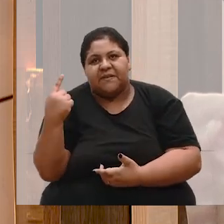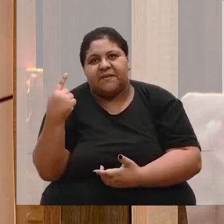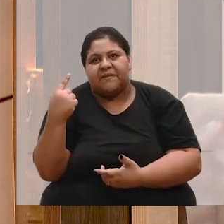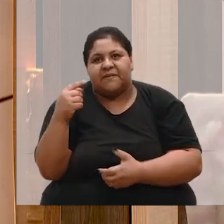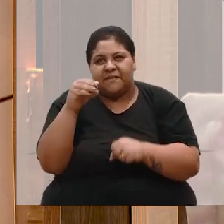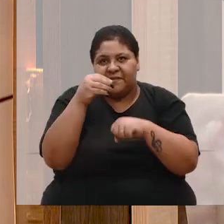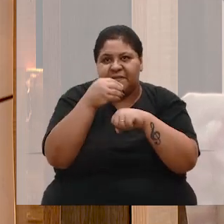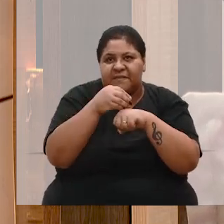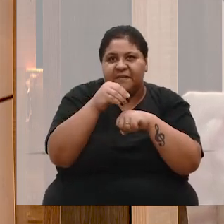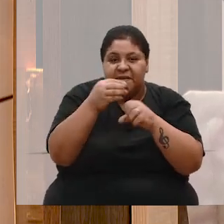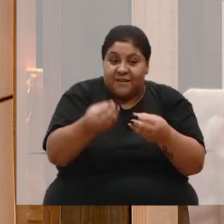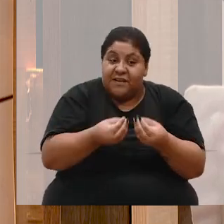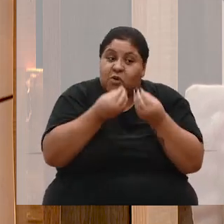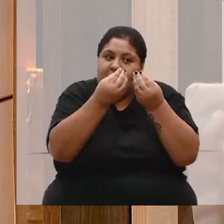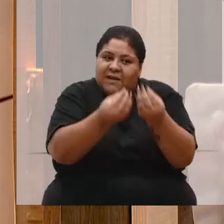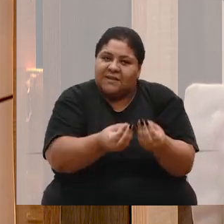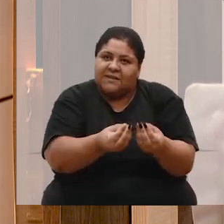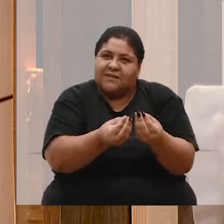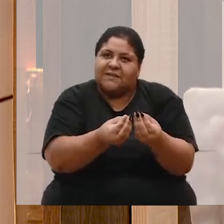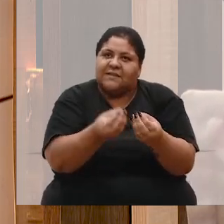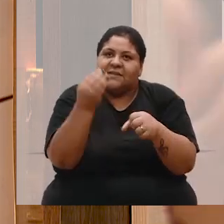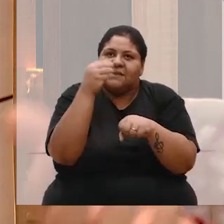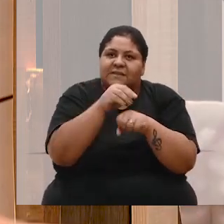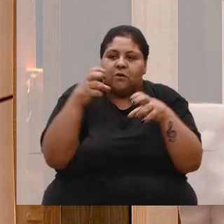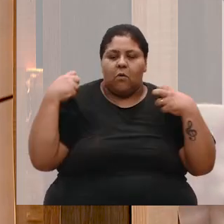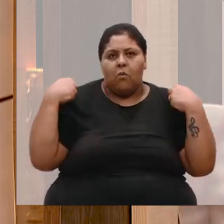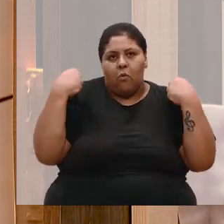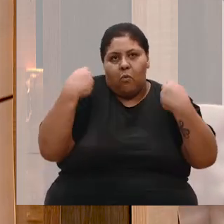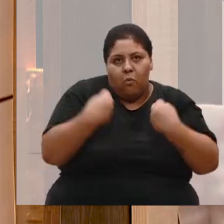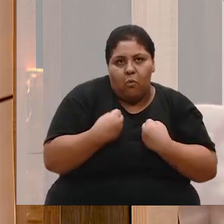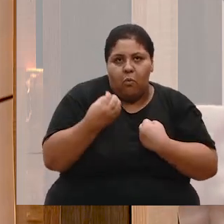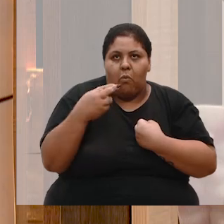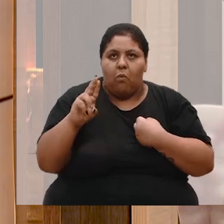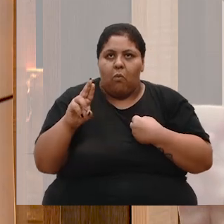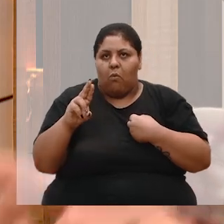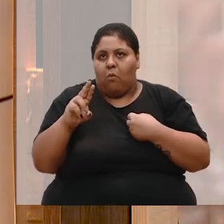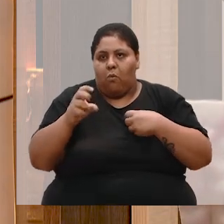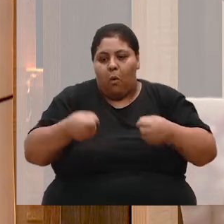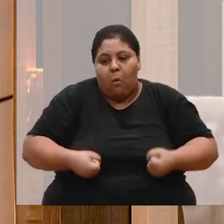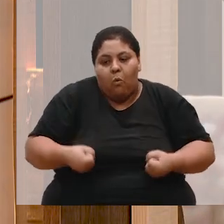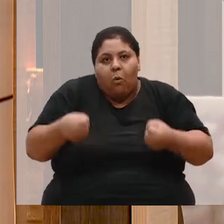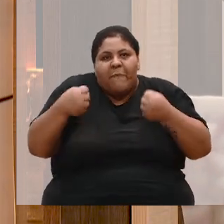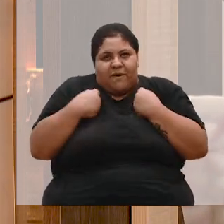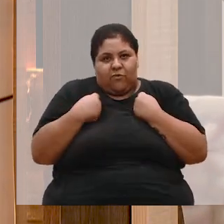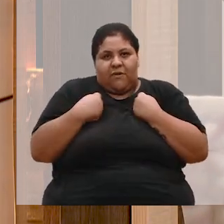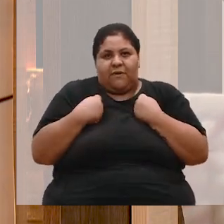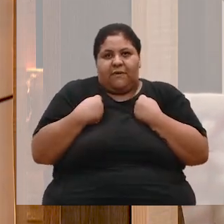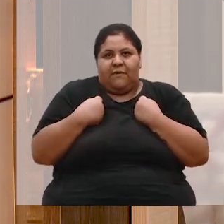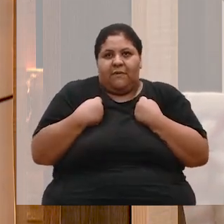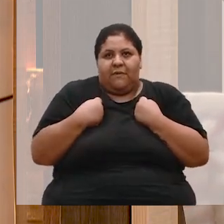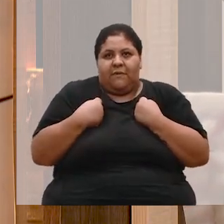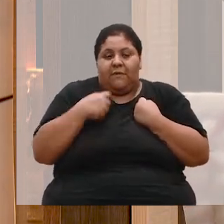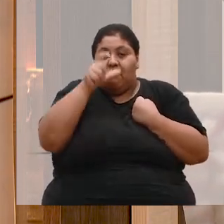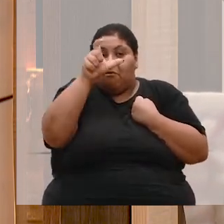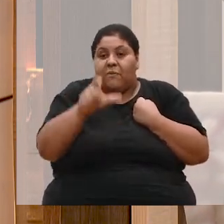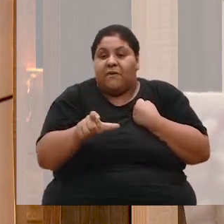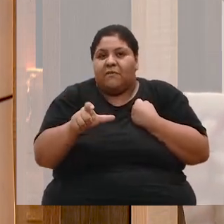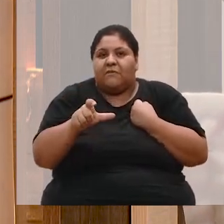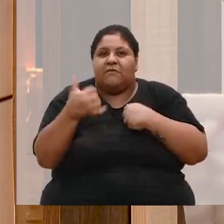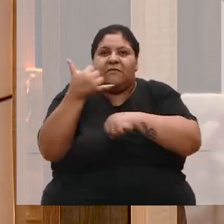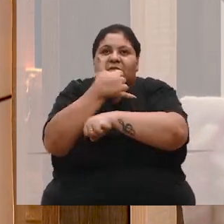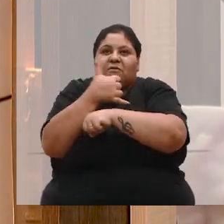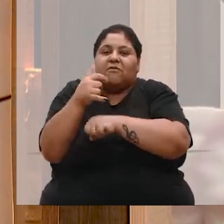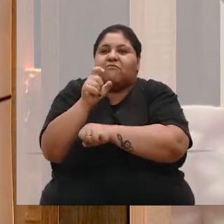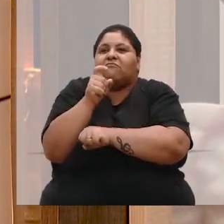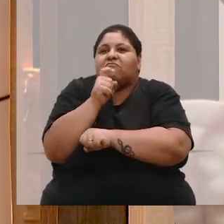sugestão de doação, a gente sugere um agasalho ou um cobertor, é para que uma pessoa que esteja passando